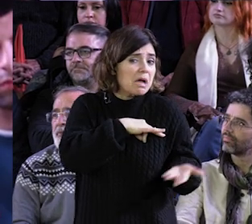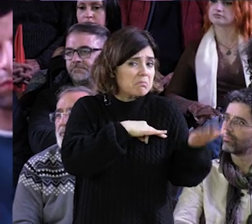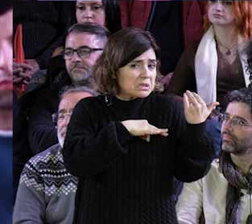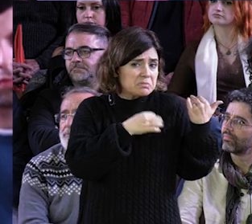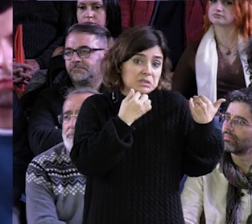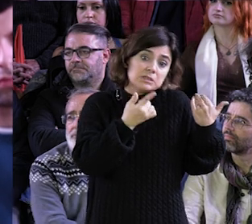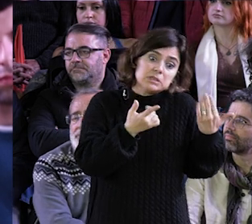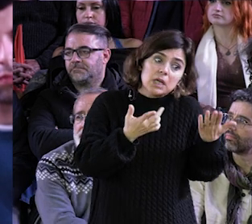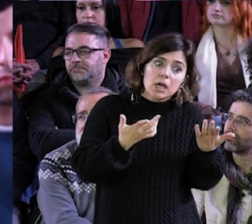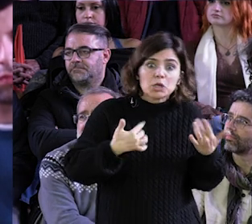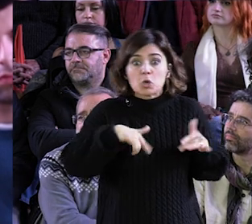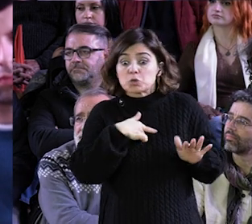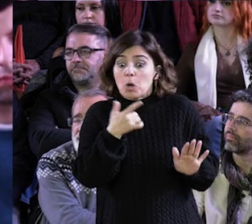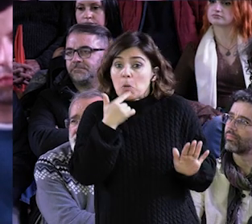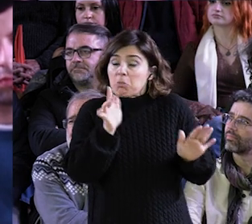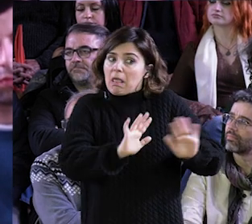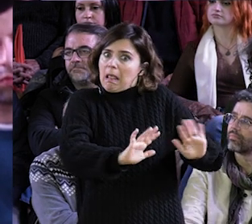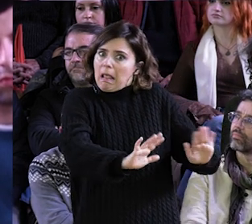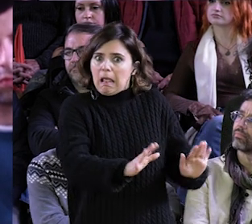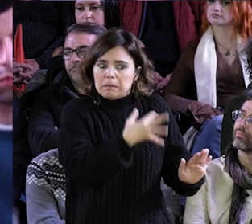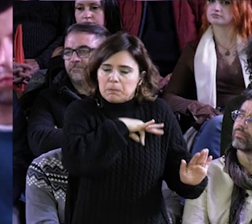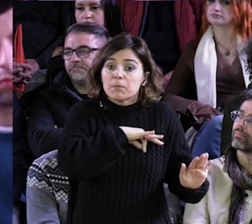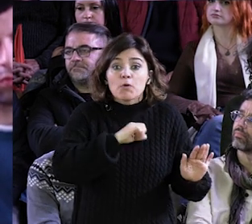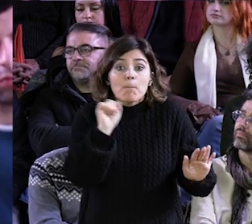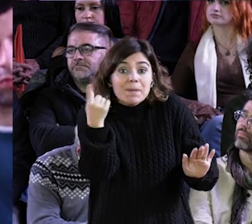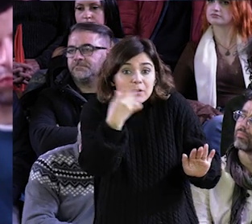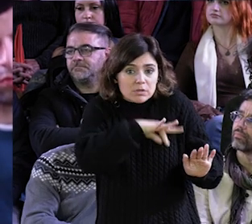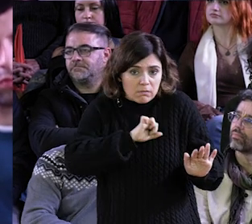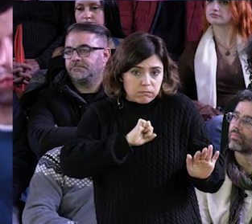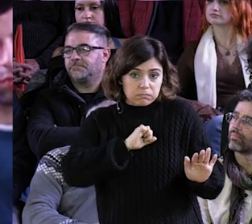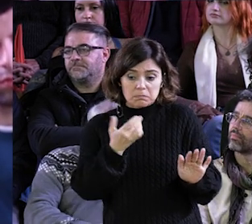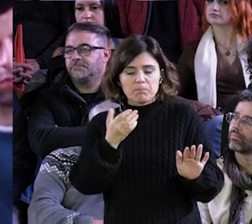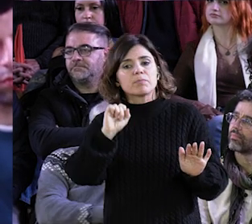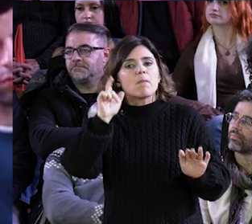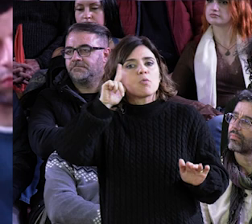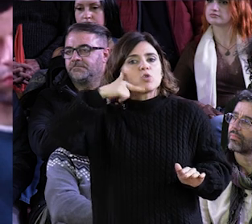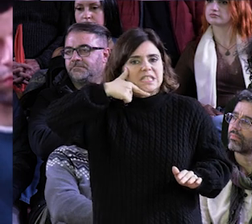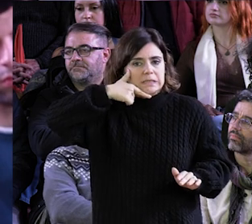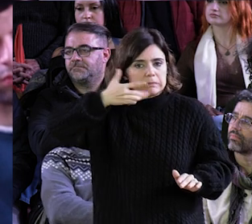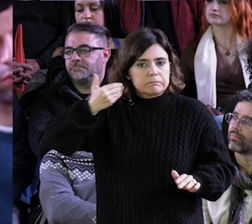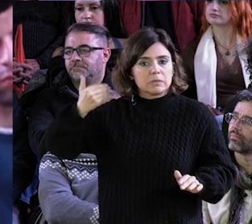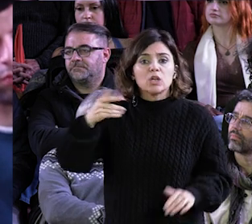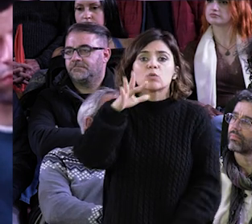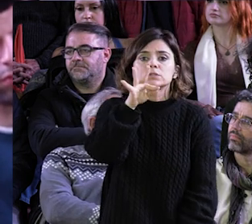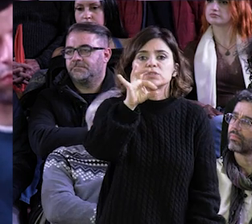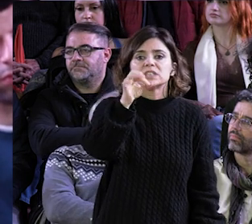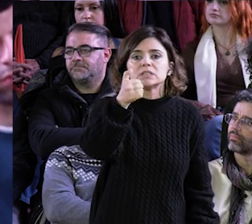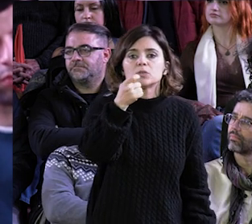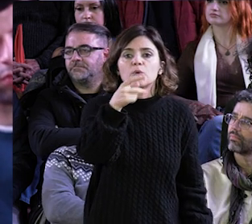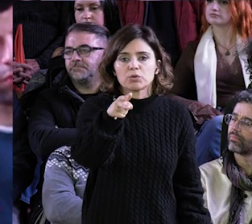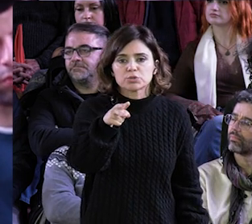ser acima das nossas possibilidades? Aliás, foi o meu primeiro salário no primeiro call center, 485